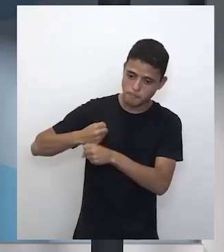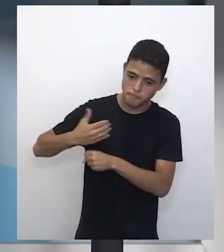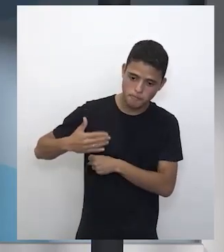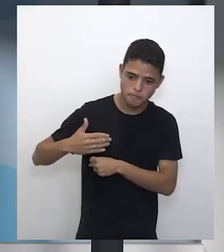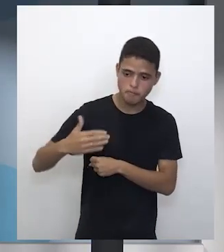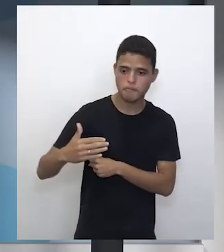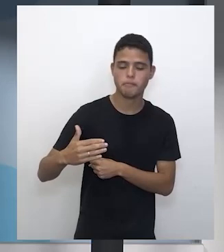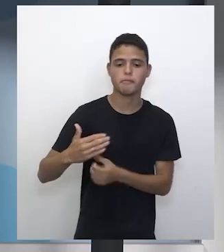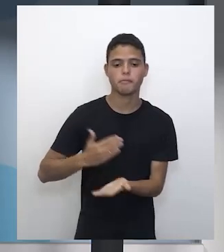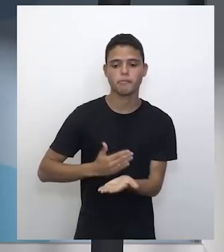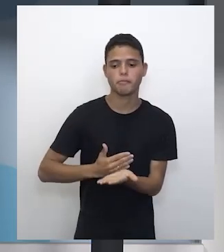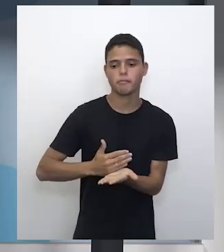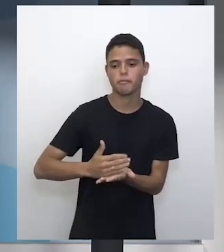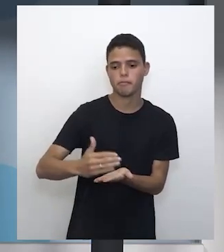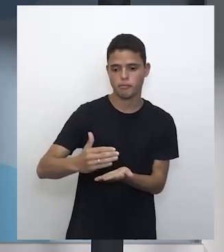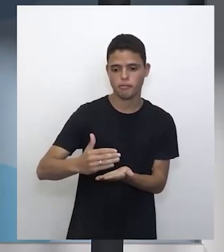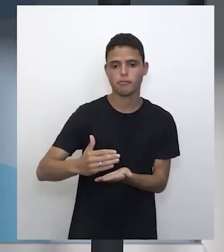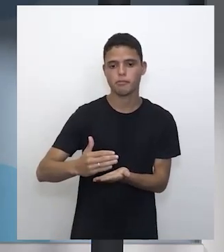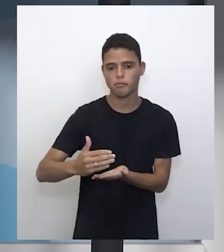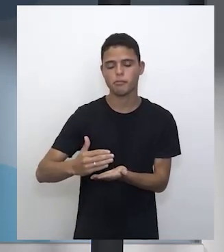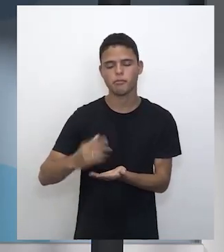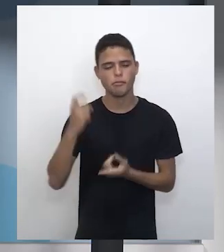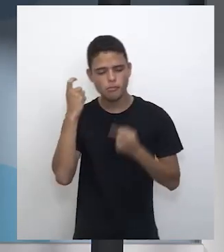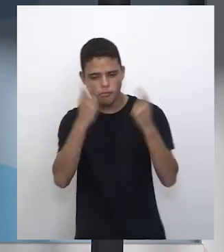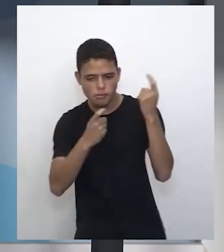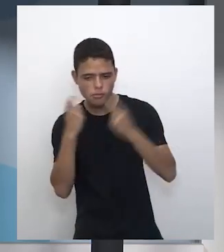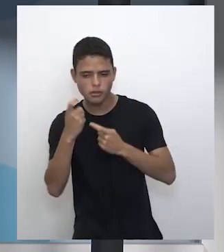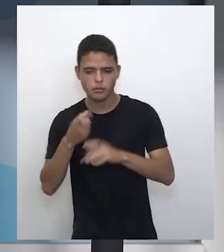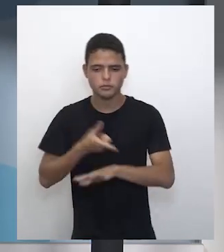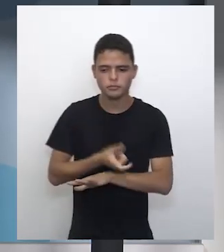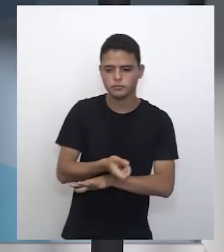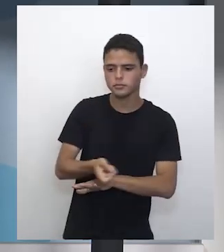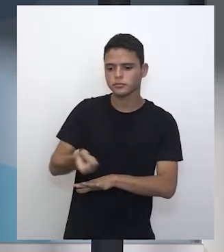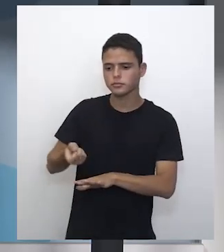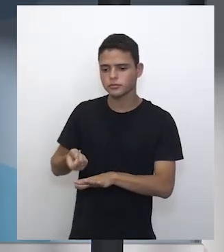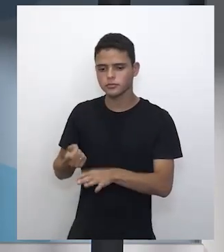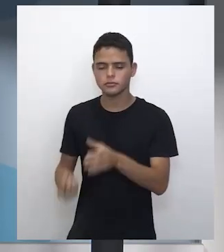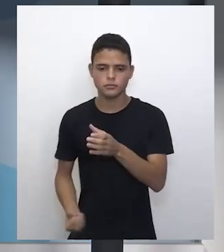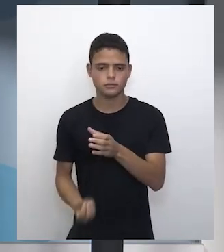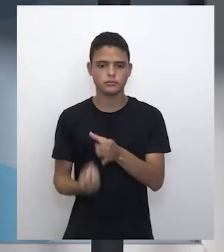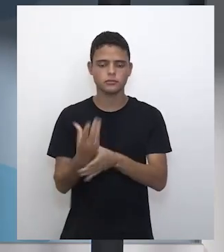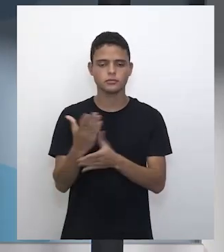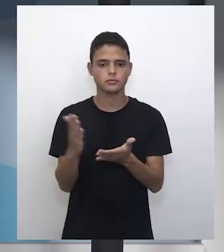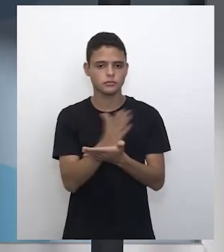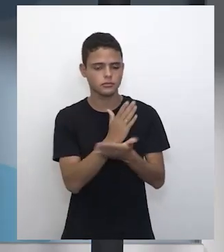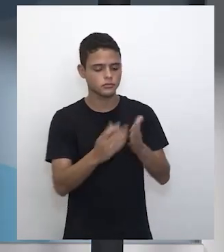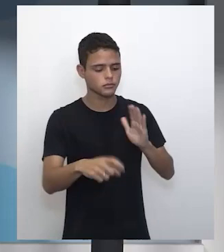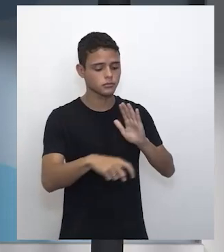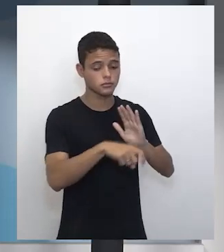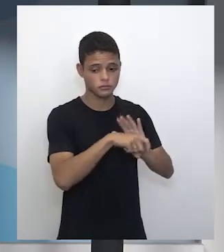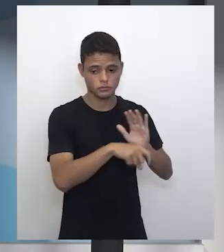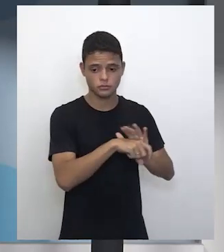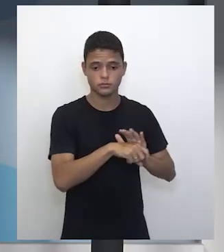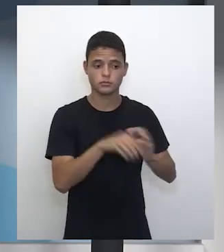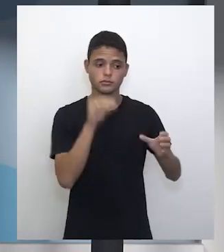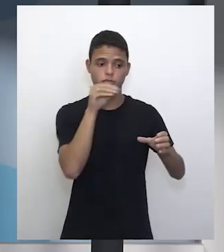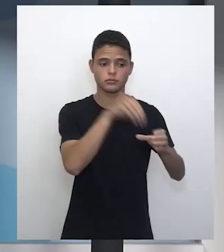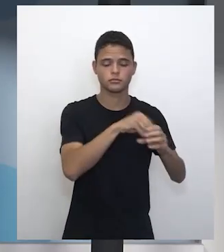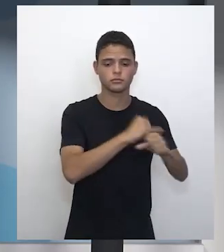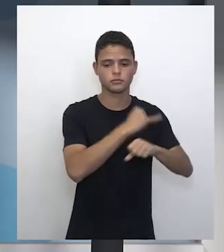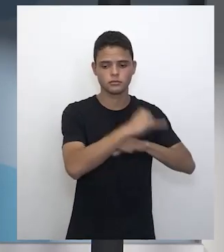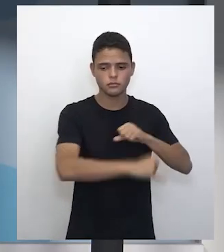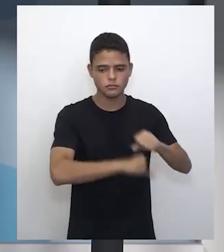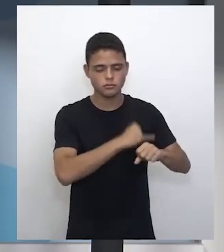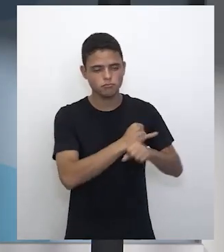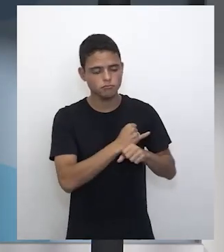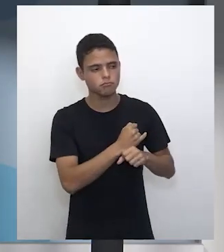já começa a se preocupar com as fake news e tal, as pessoas vão criando identidade dentro da internet, as pessoas vão começar a